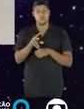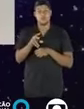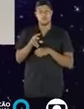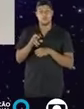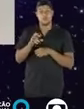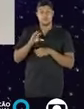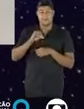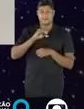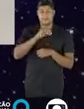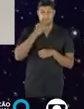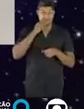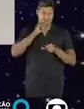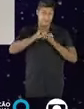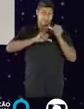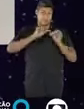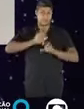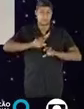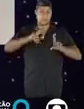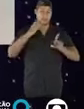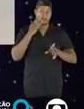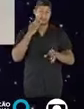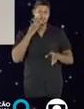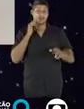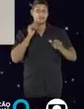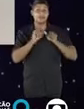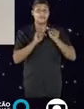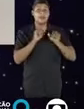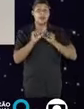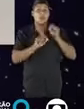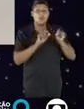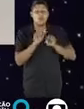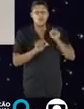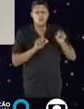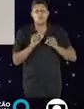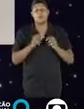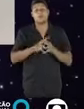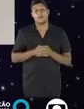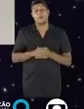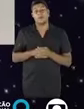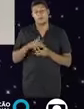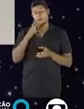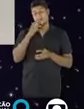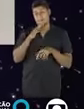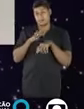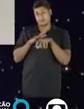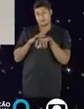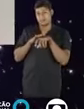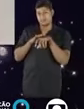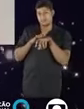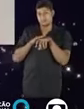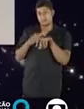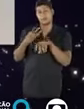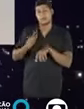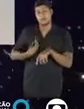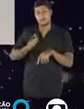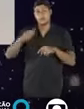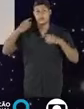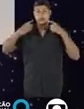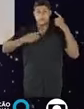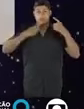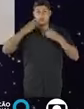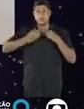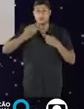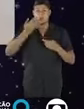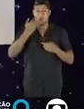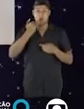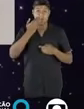trabalhando ao contrário, a gente está fazendo o nosso organismo trabalhar para que ele fique debilitado, né? Que ele está preocupado em digerir